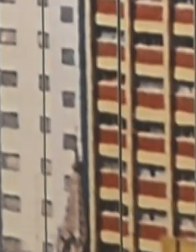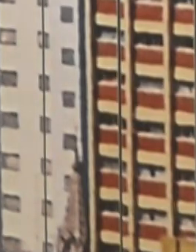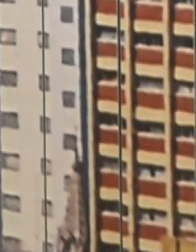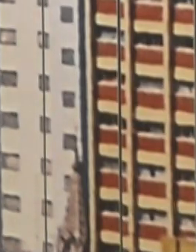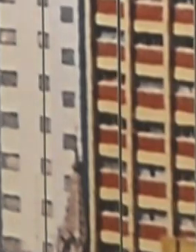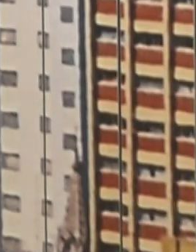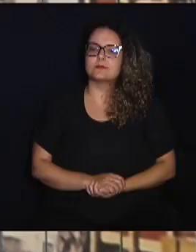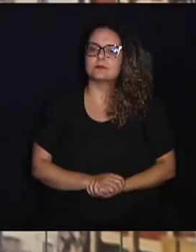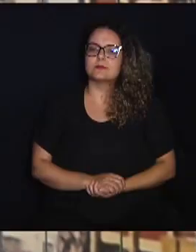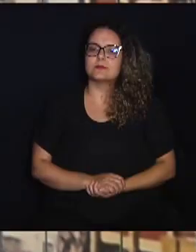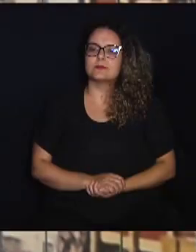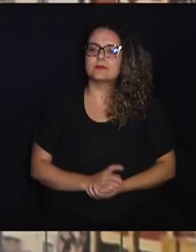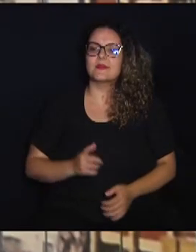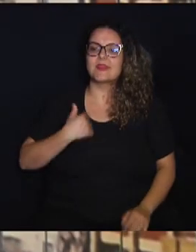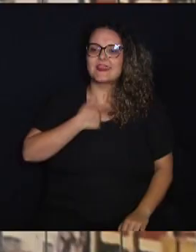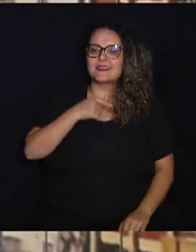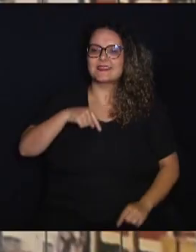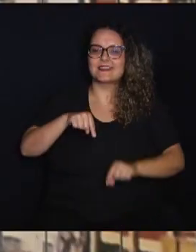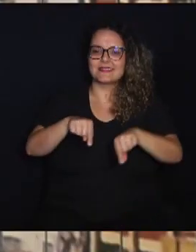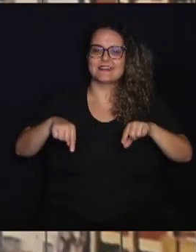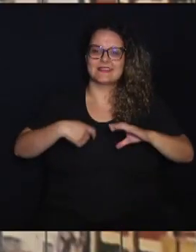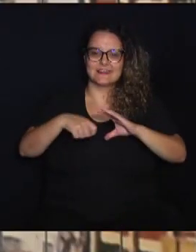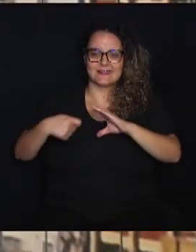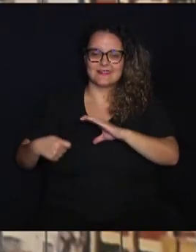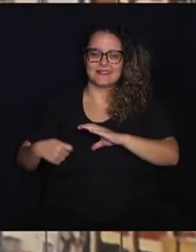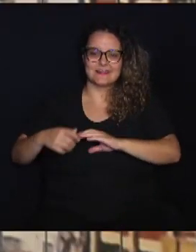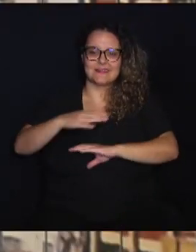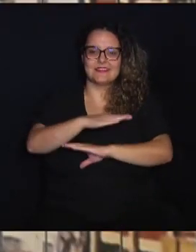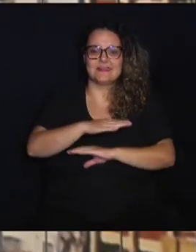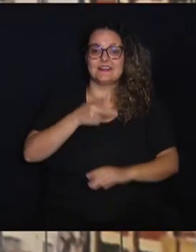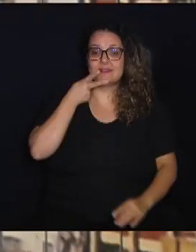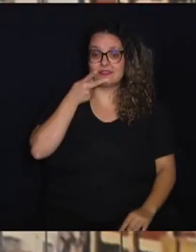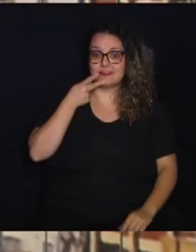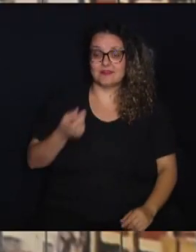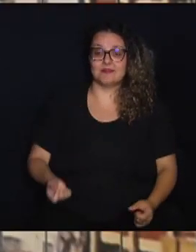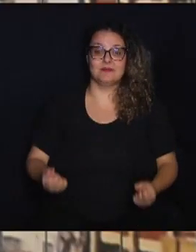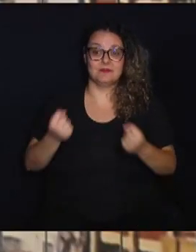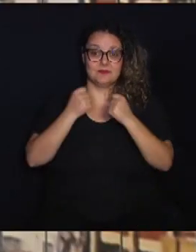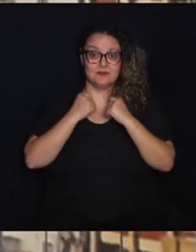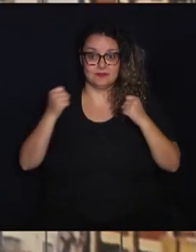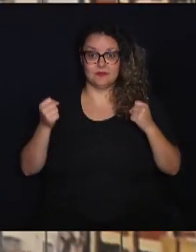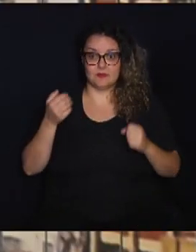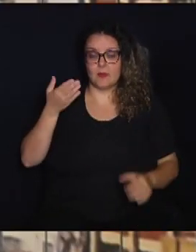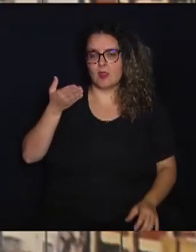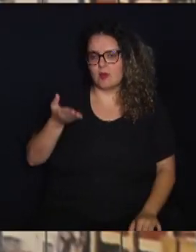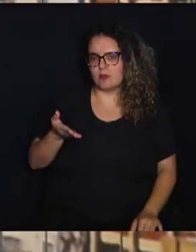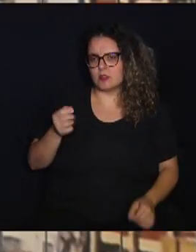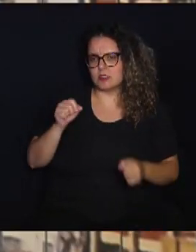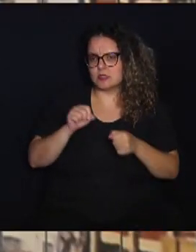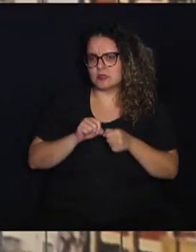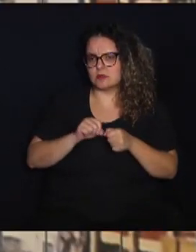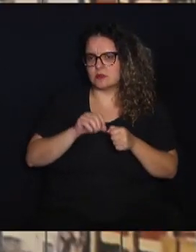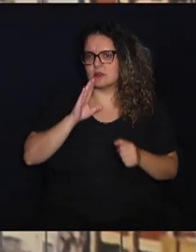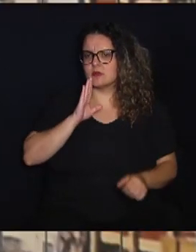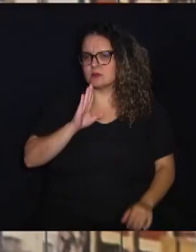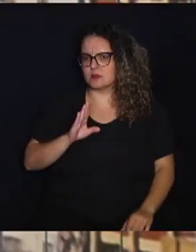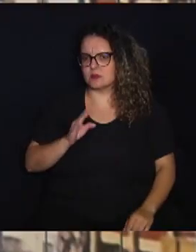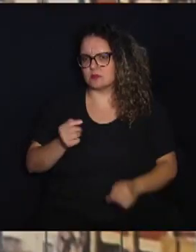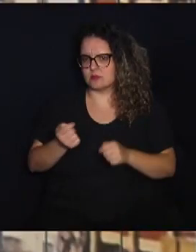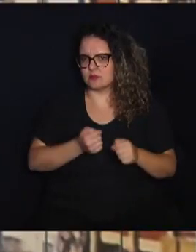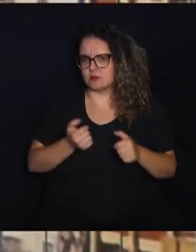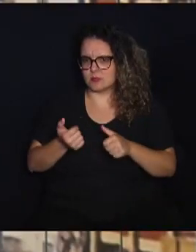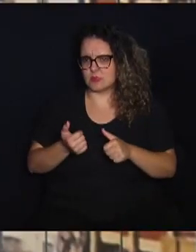E a gente está aqui no Estúdio Câmara de hoje falando sobre atividade física. Você já fez a promessa de ano novo?